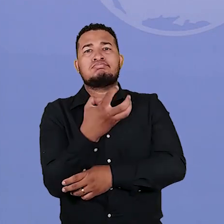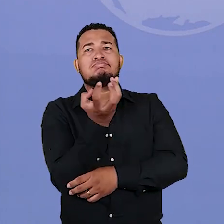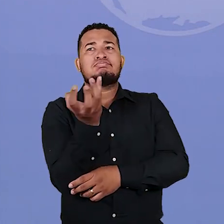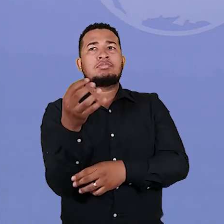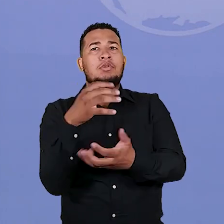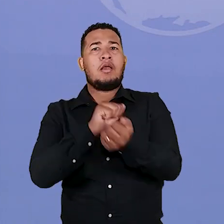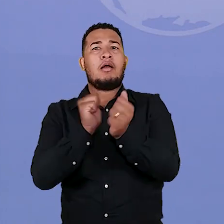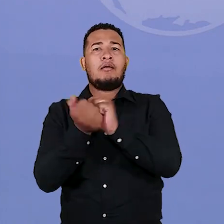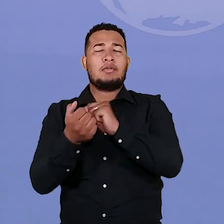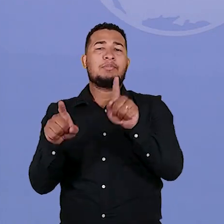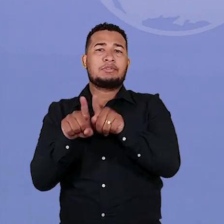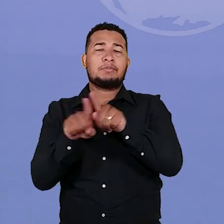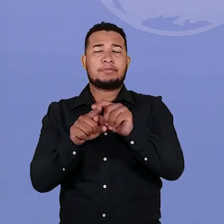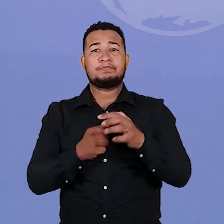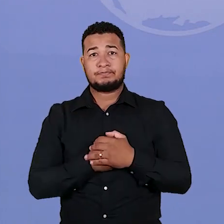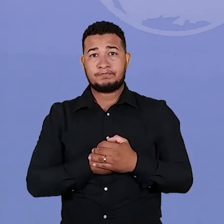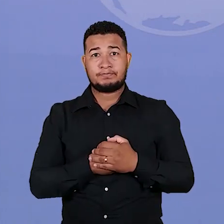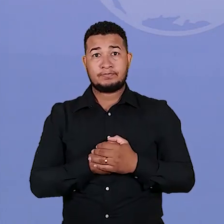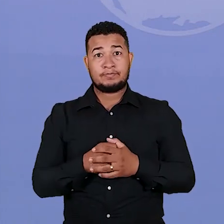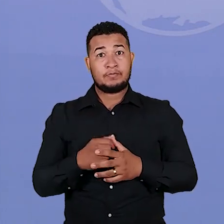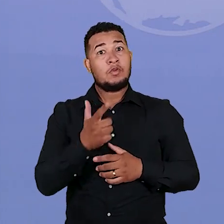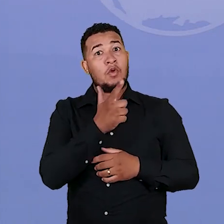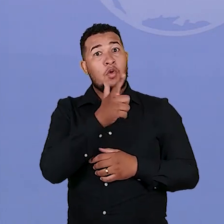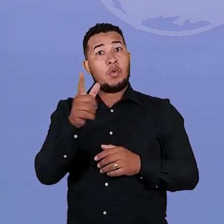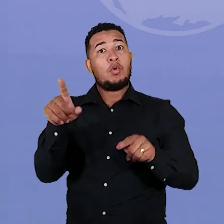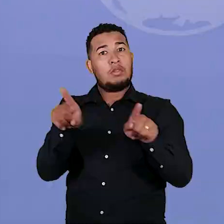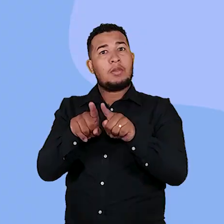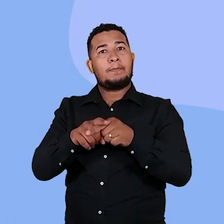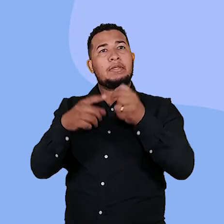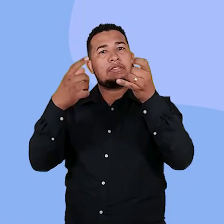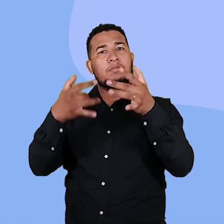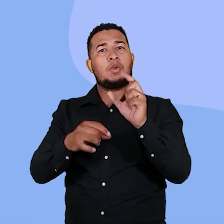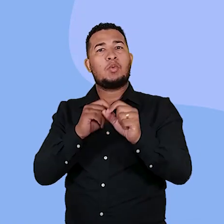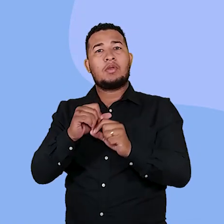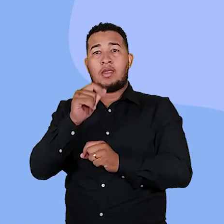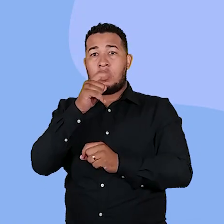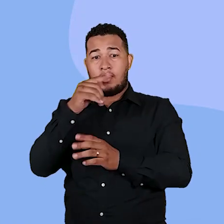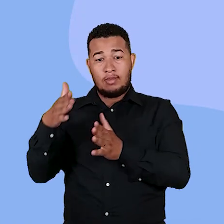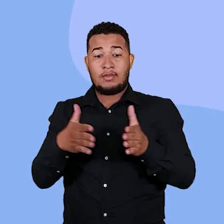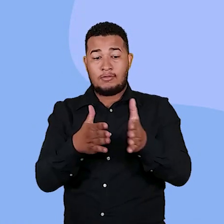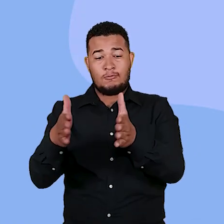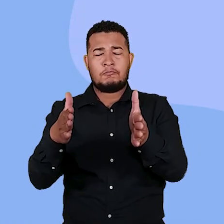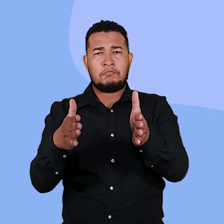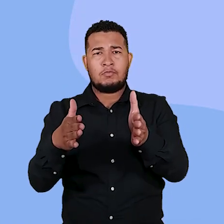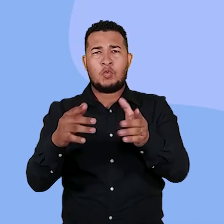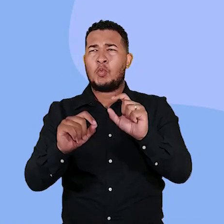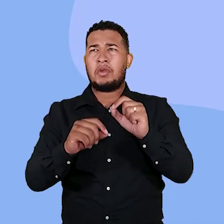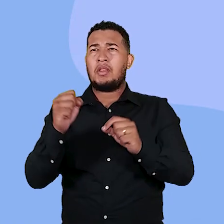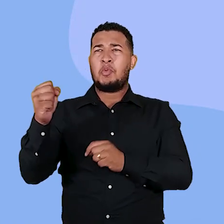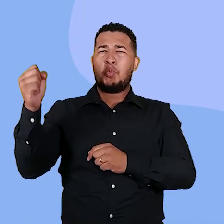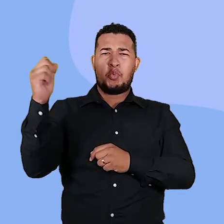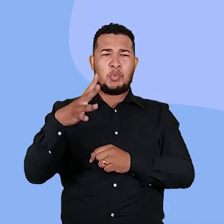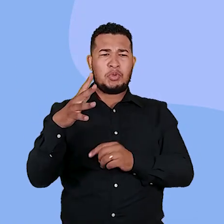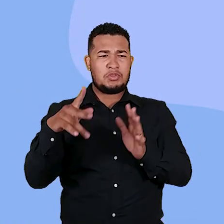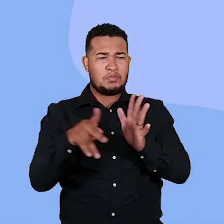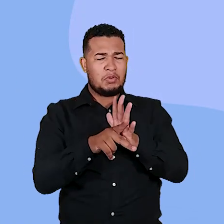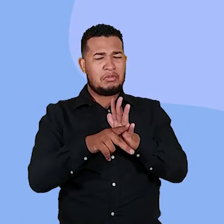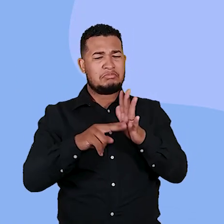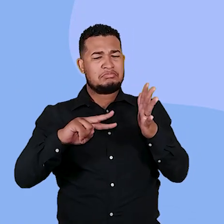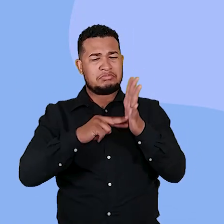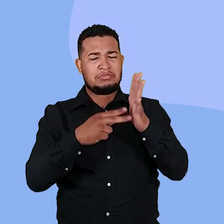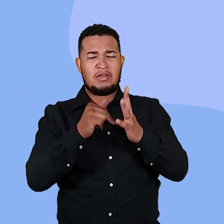disponível, tá? Outra questão que eu coloquei aí, um tópico, rios e mares. Como assim? O que